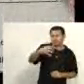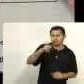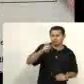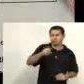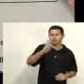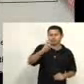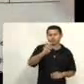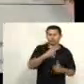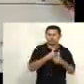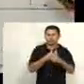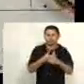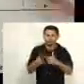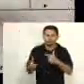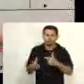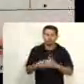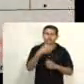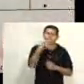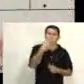494,5 dividido por